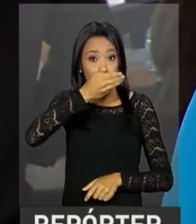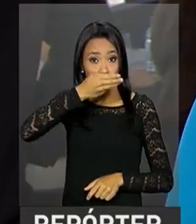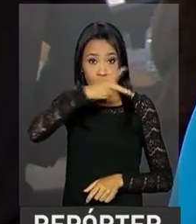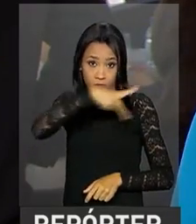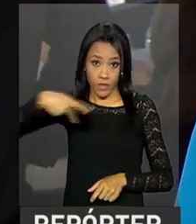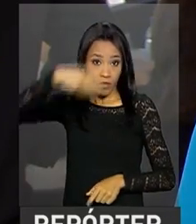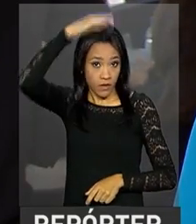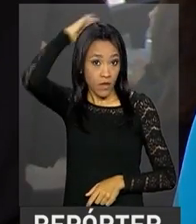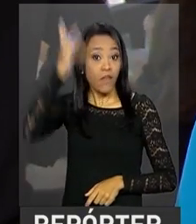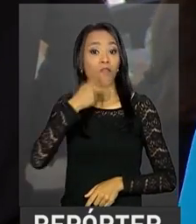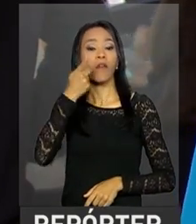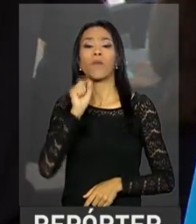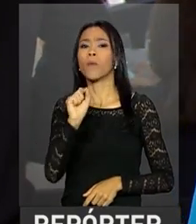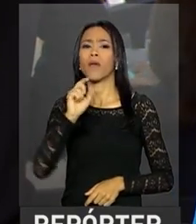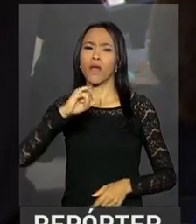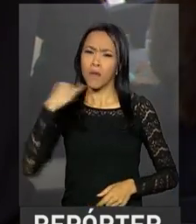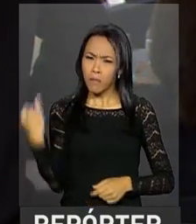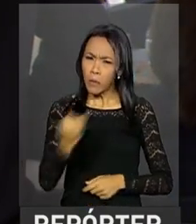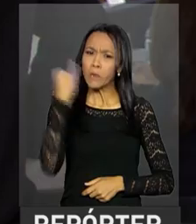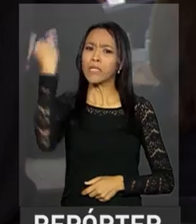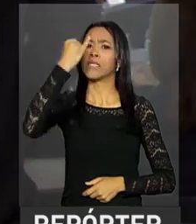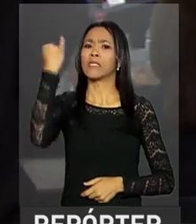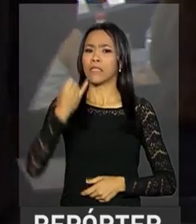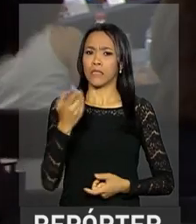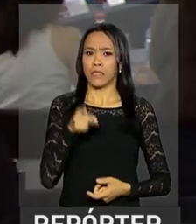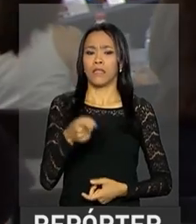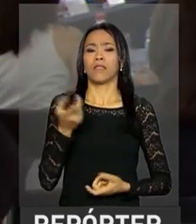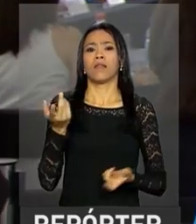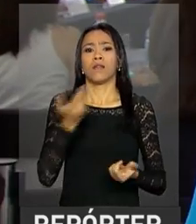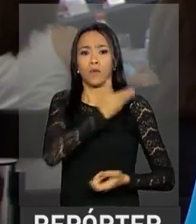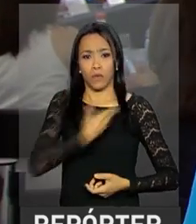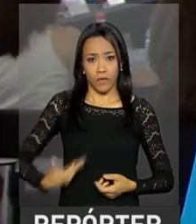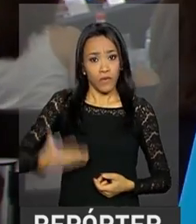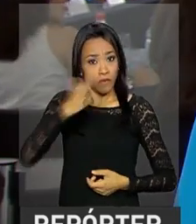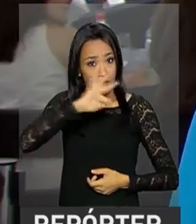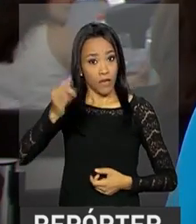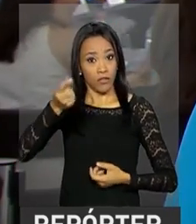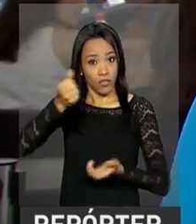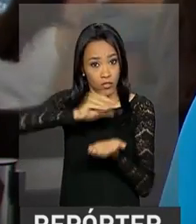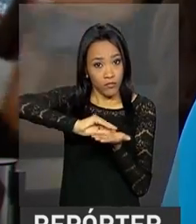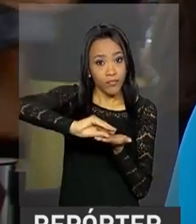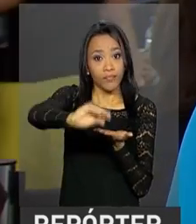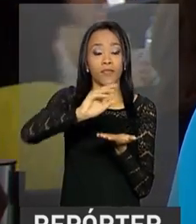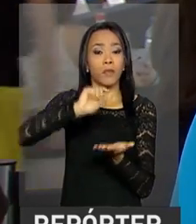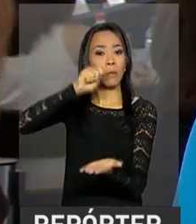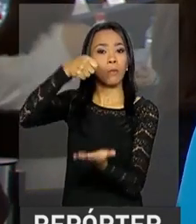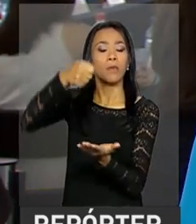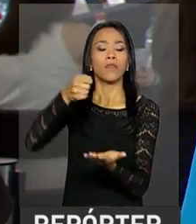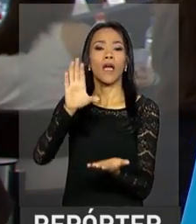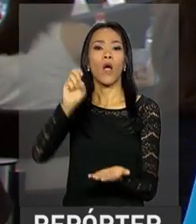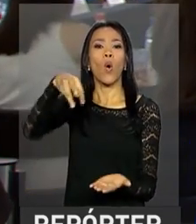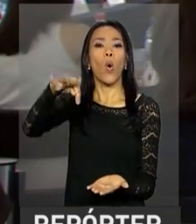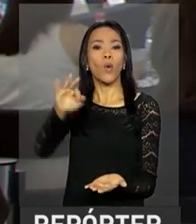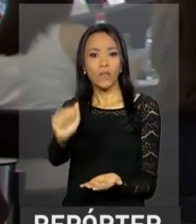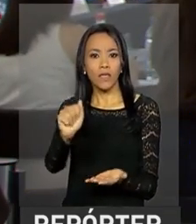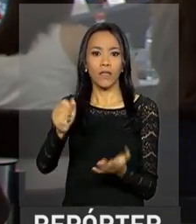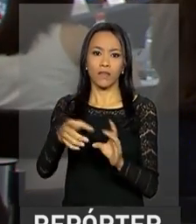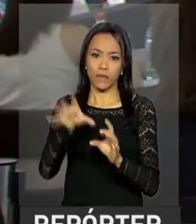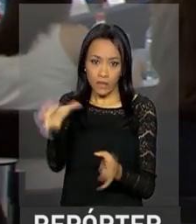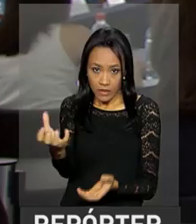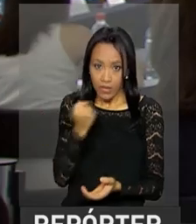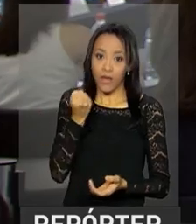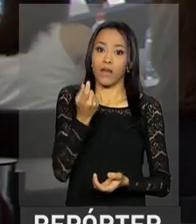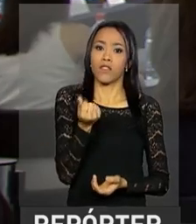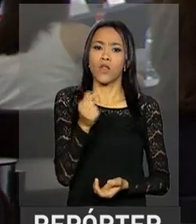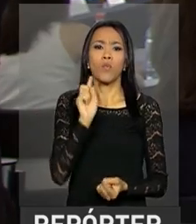importância dessa medida do governo federal para o país e reforçou que a liberação do saldo do FGTS tem como